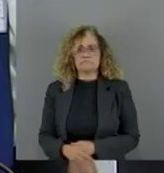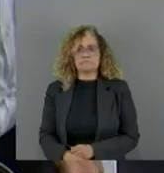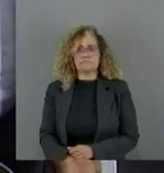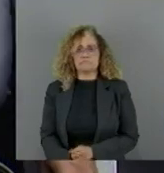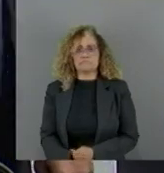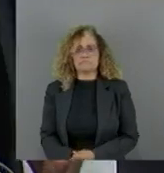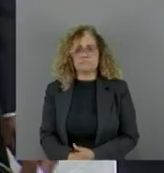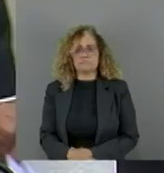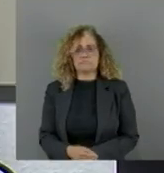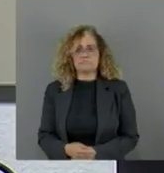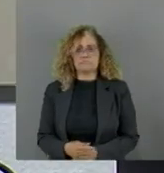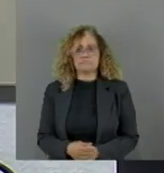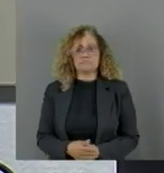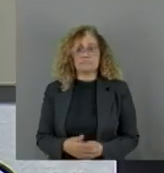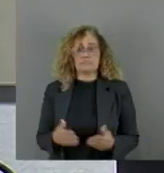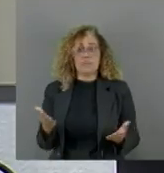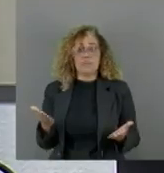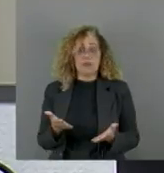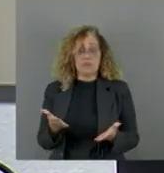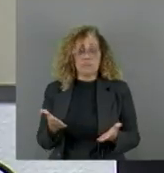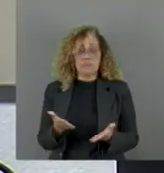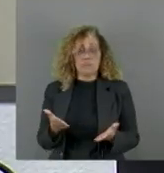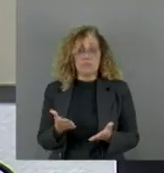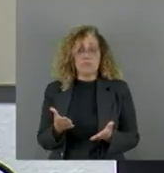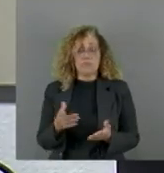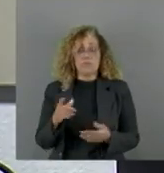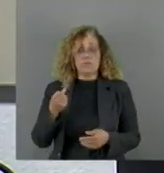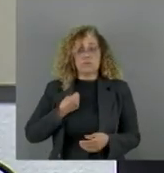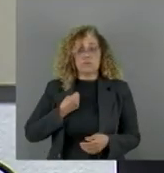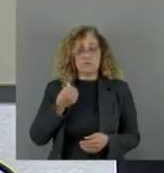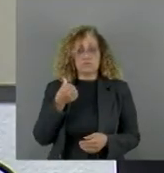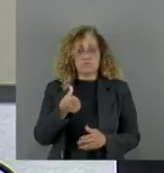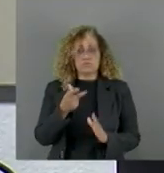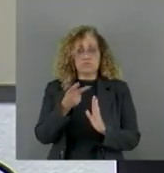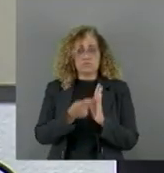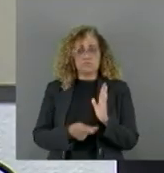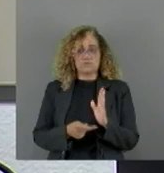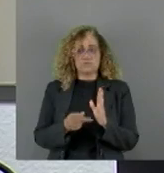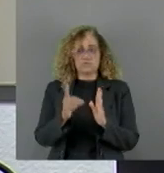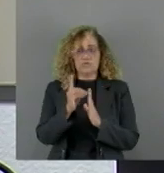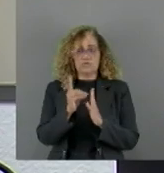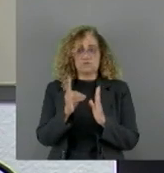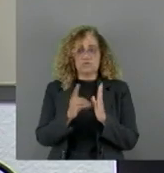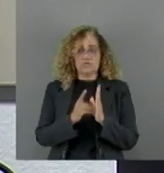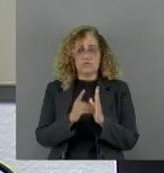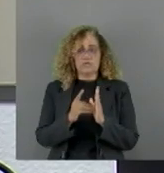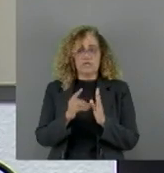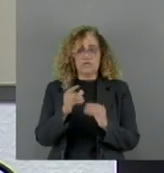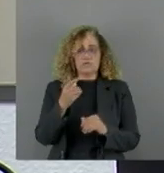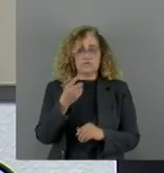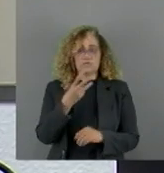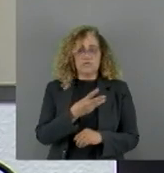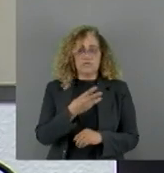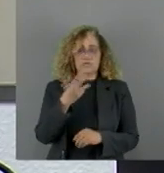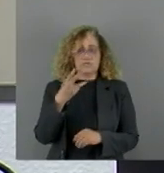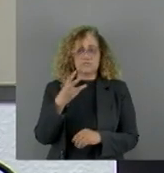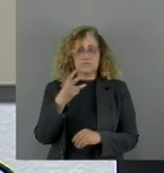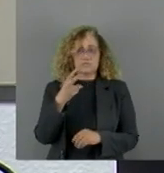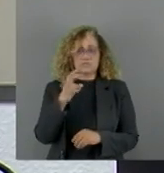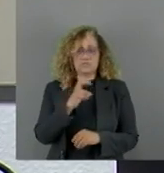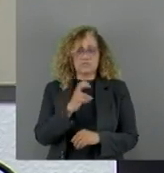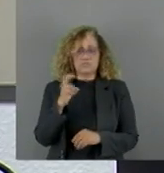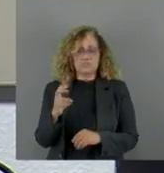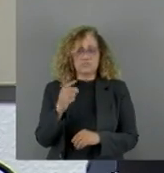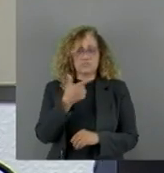Tá. Bem, agora é o item 6, um projeto de decreto legislativo número 355 de